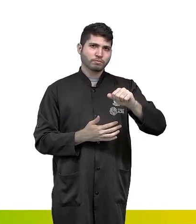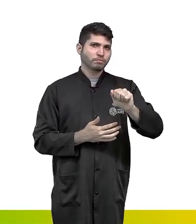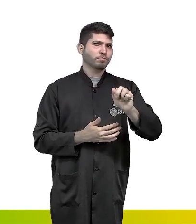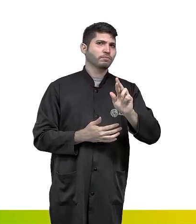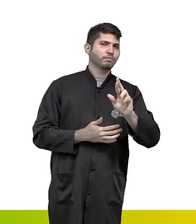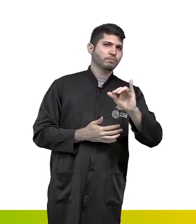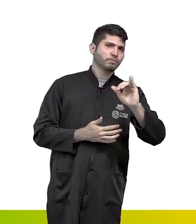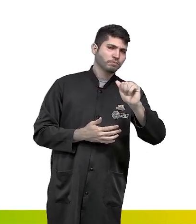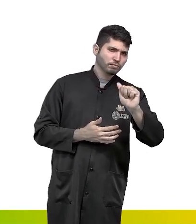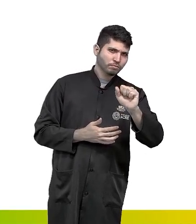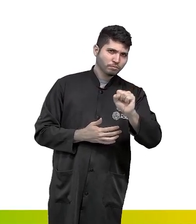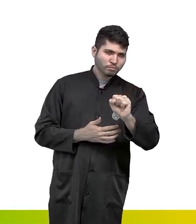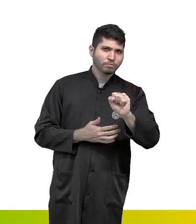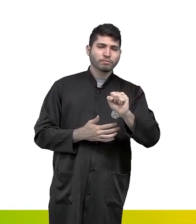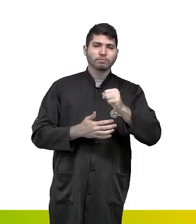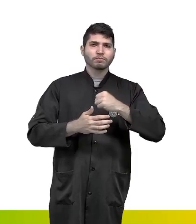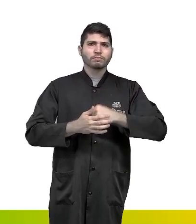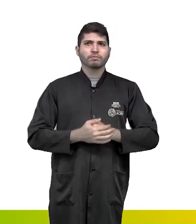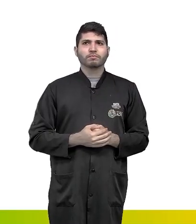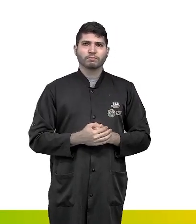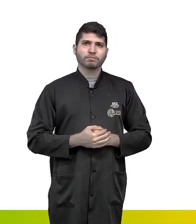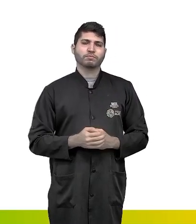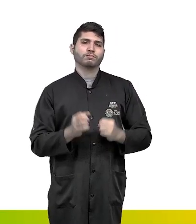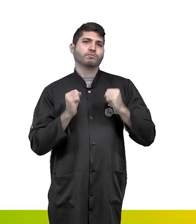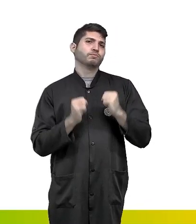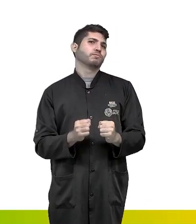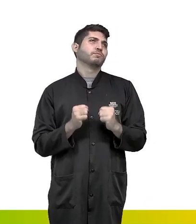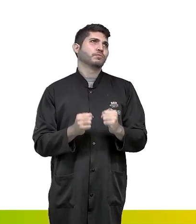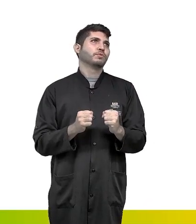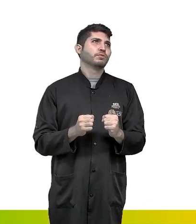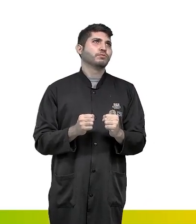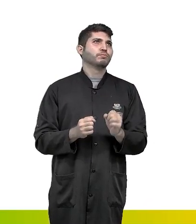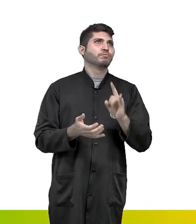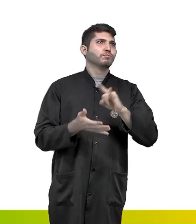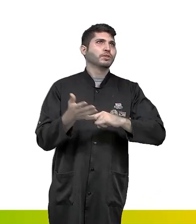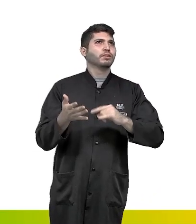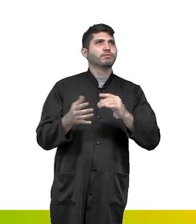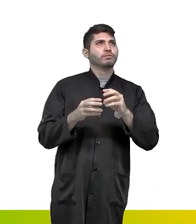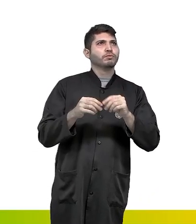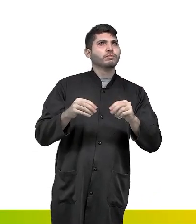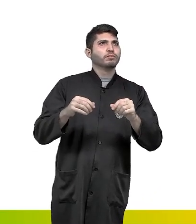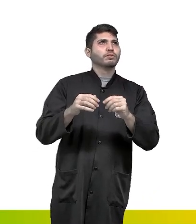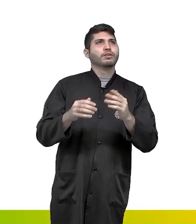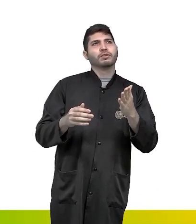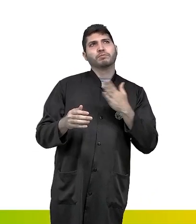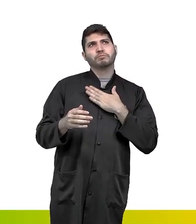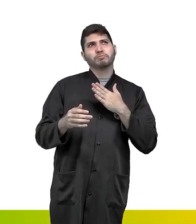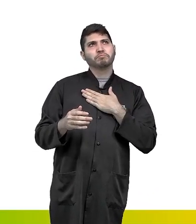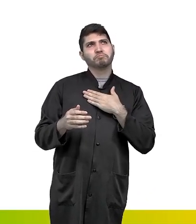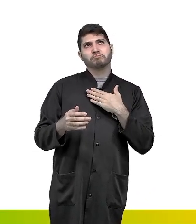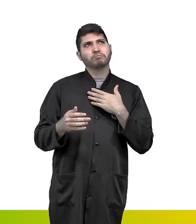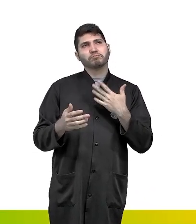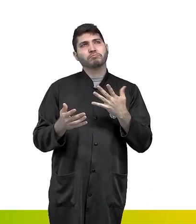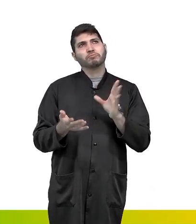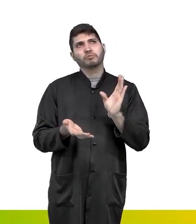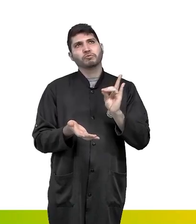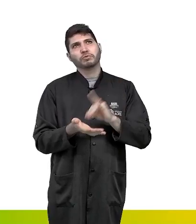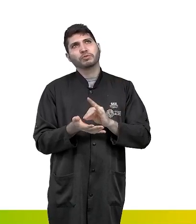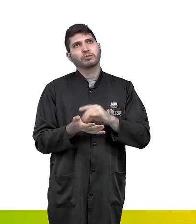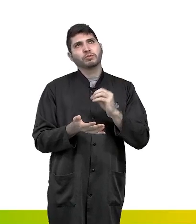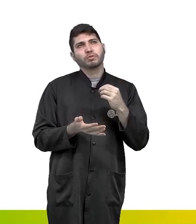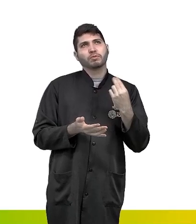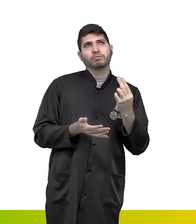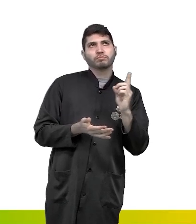colonização, causava exatamente isso. Eu posso ter um documento, então a terra é minha, independente se aquilo é verdade ou não, e eu vou ter